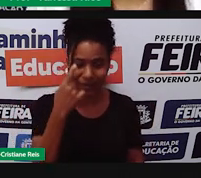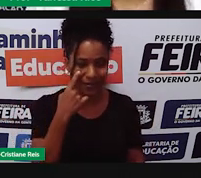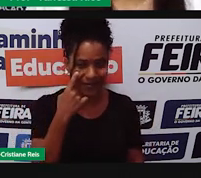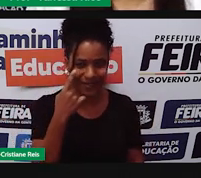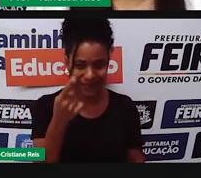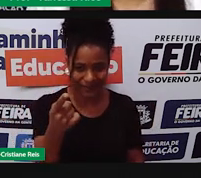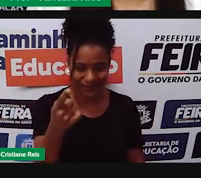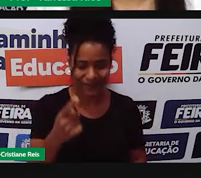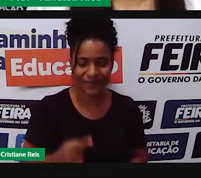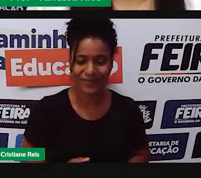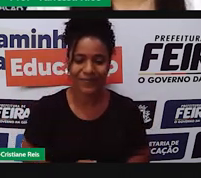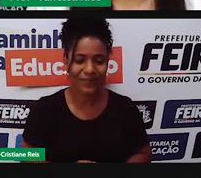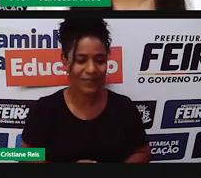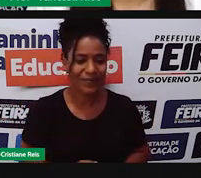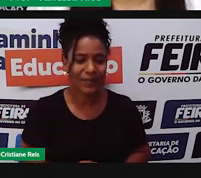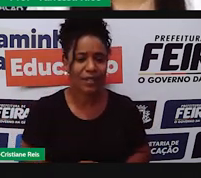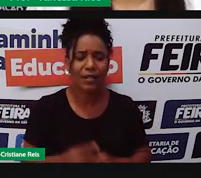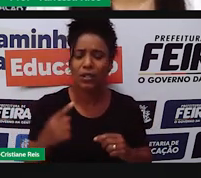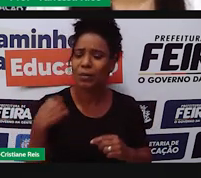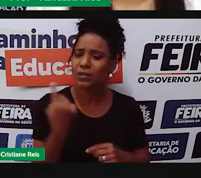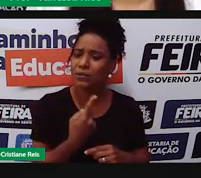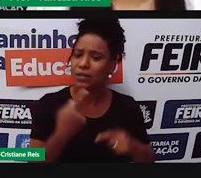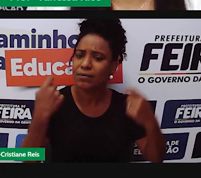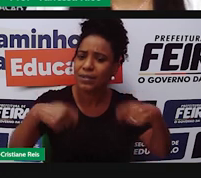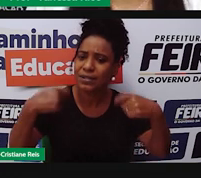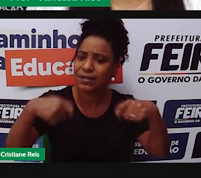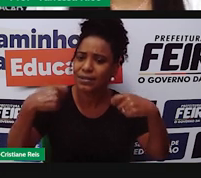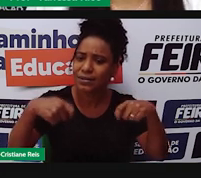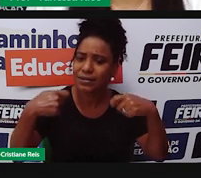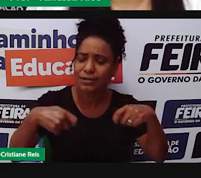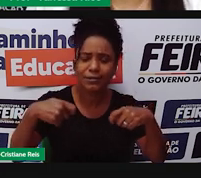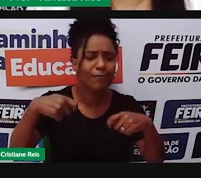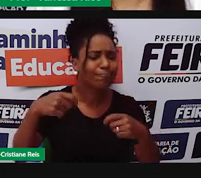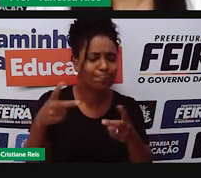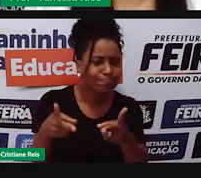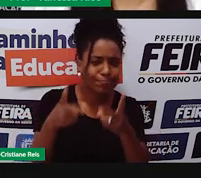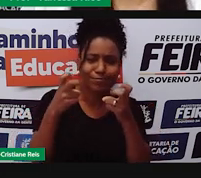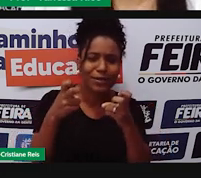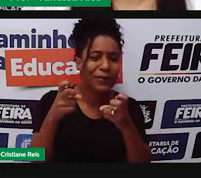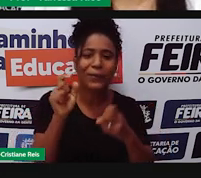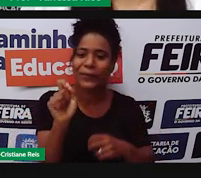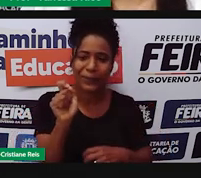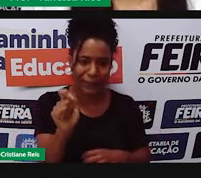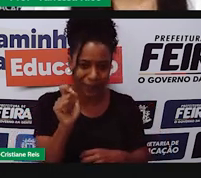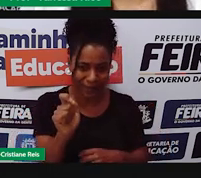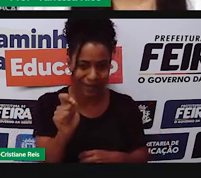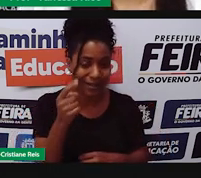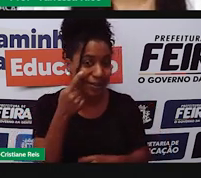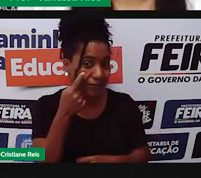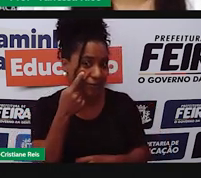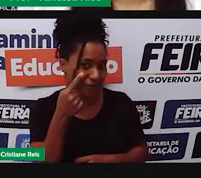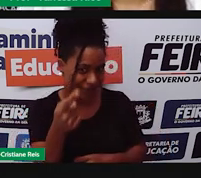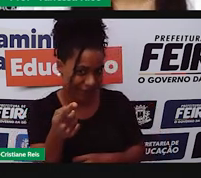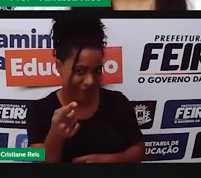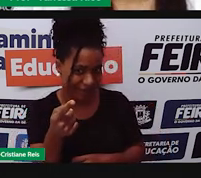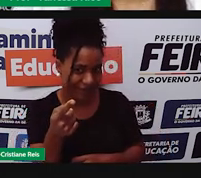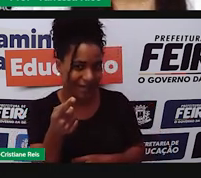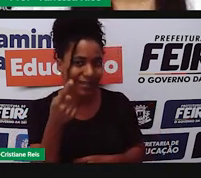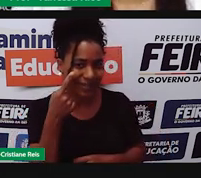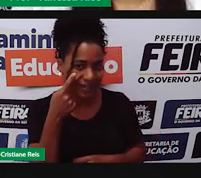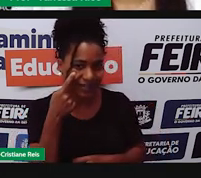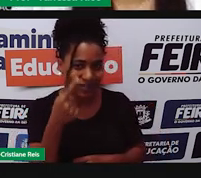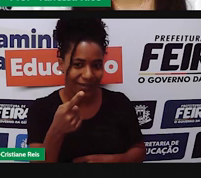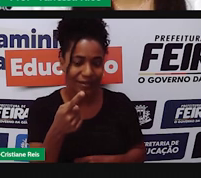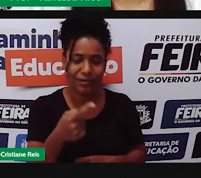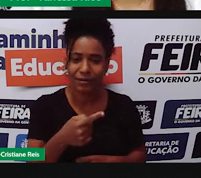analógico. O que que a gente precisa entender? No relógio analógico, existem aí, né, A ordem é